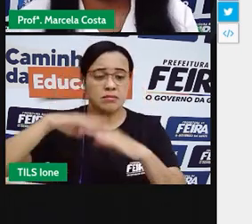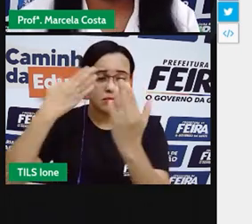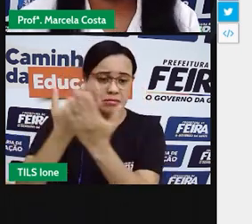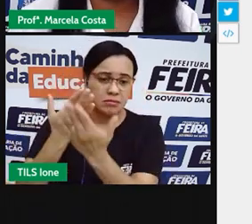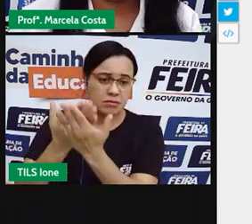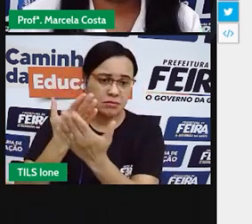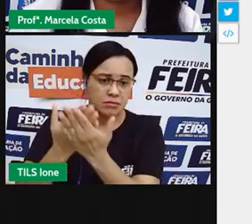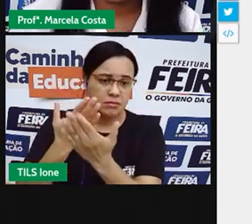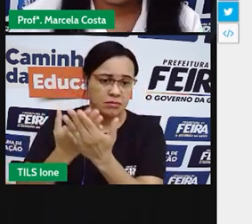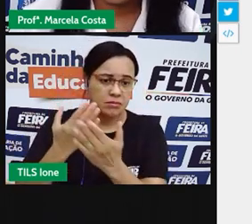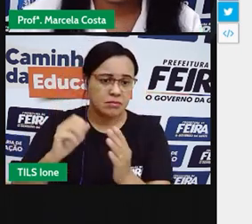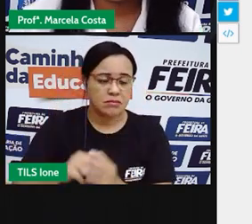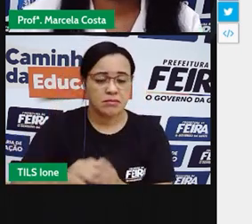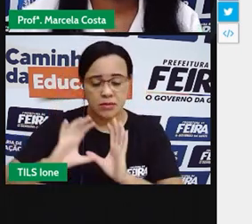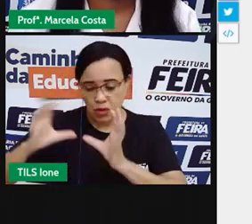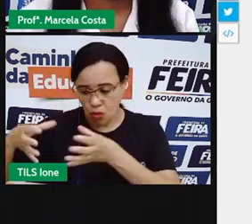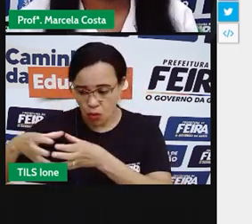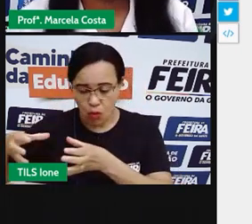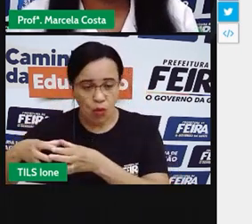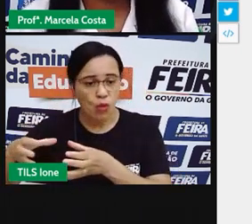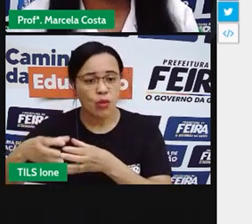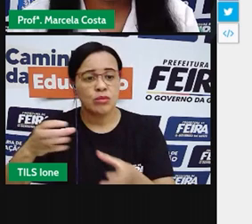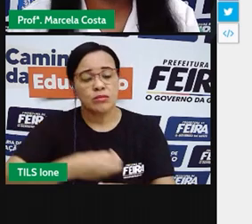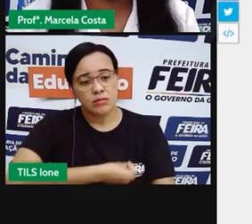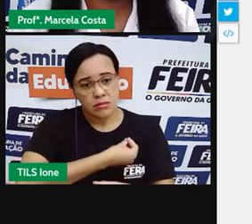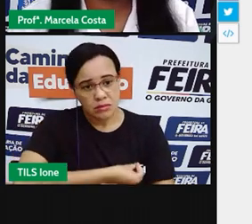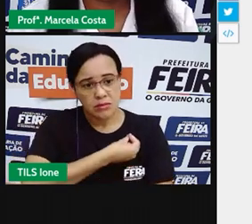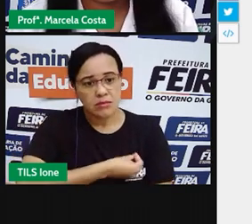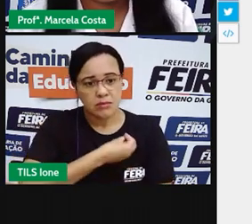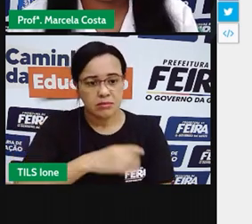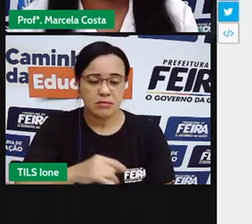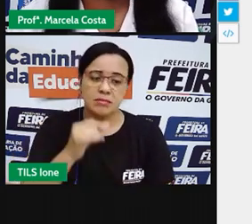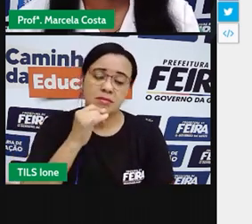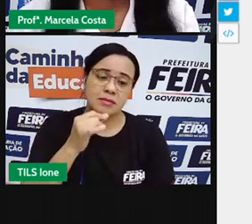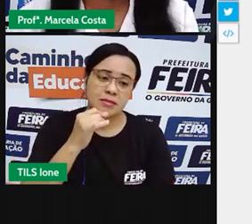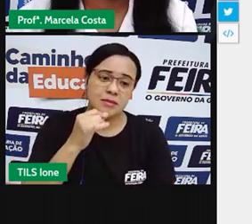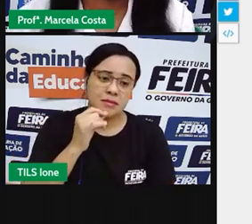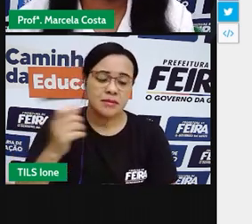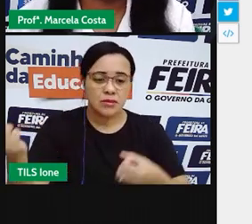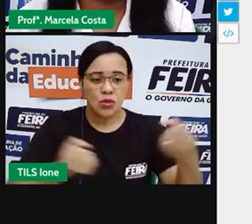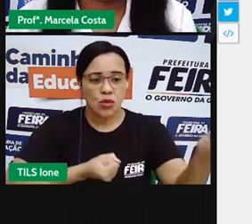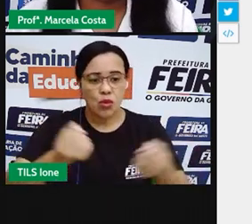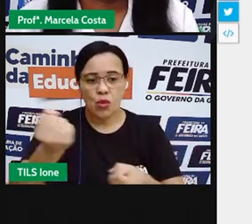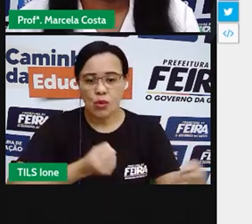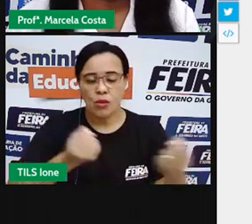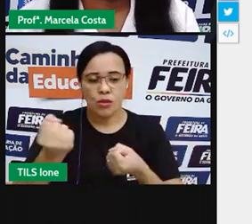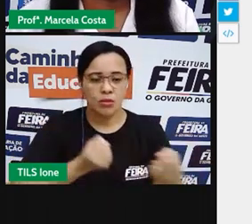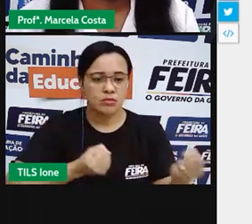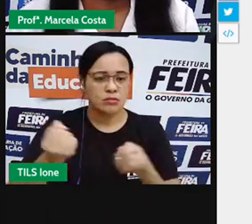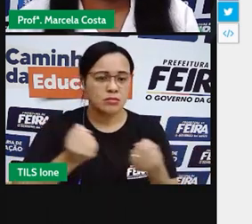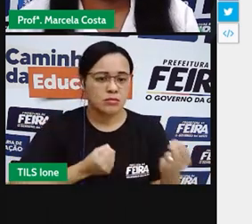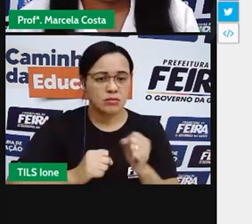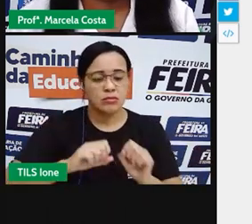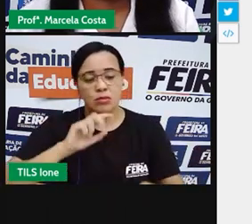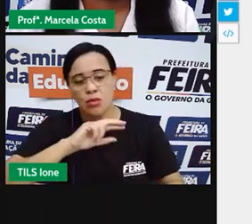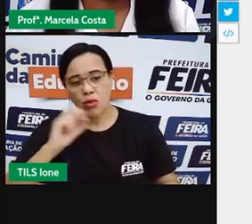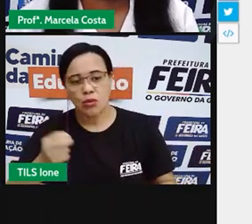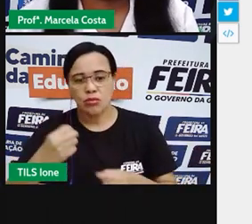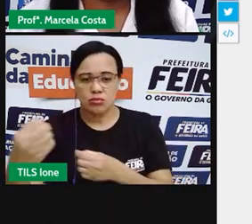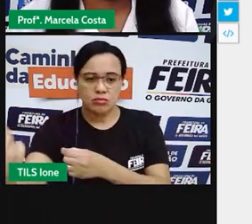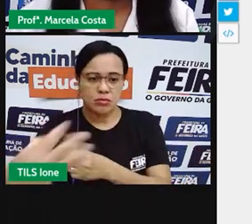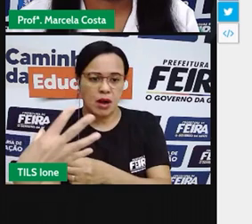escola, regras na comunidade. Então, por exemplo, no trânsito, quando você vê ali um